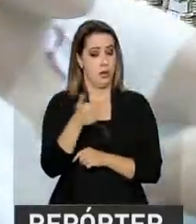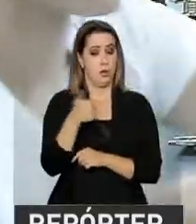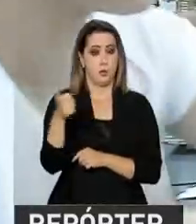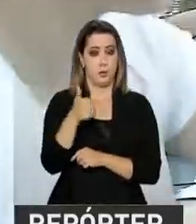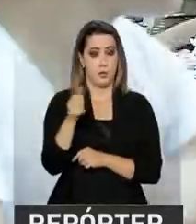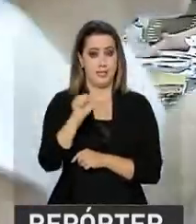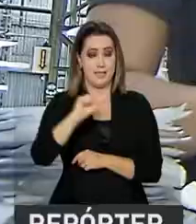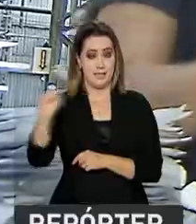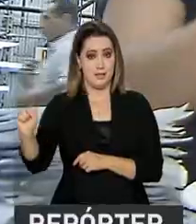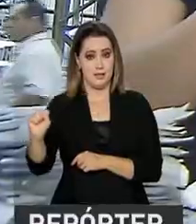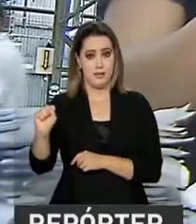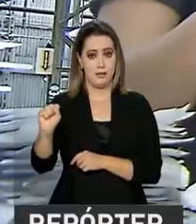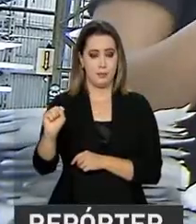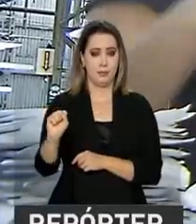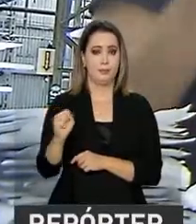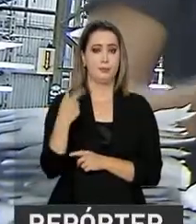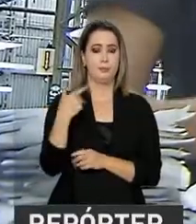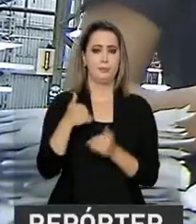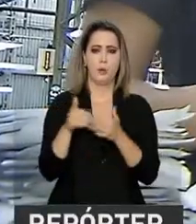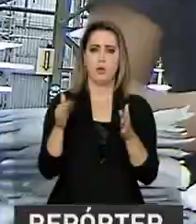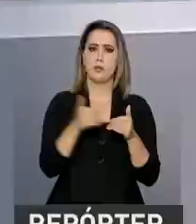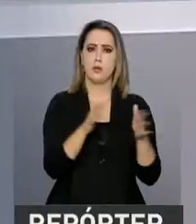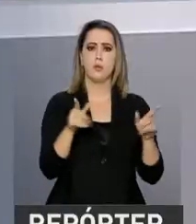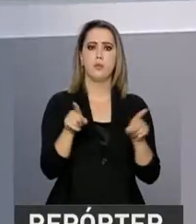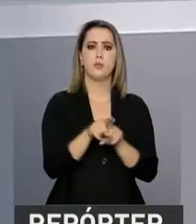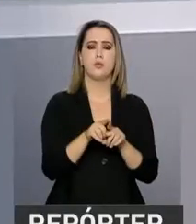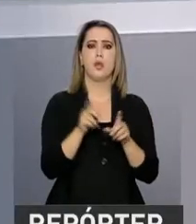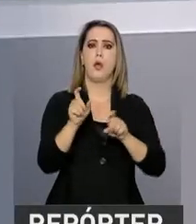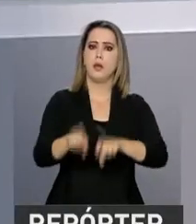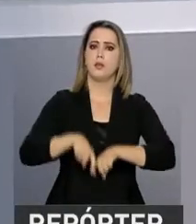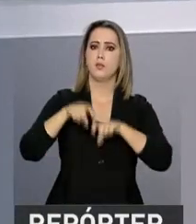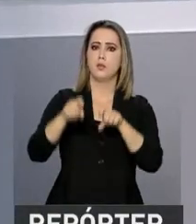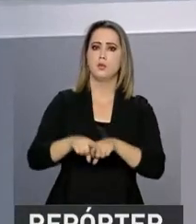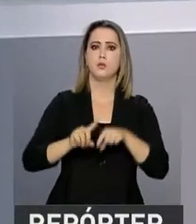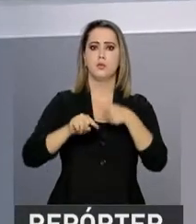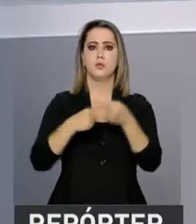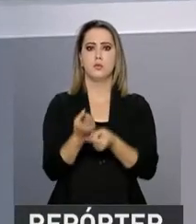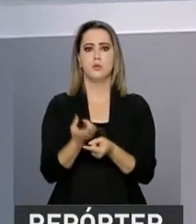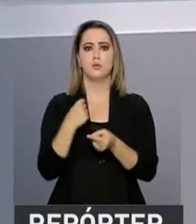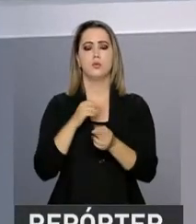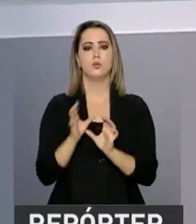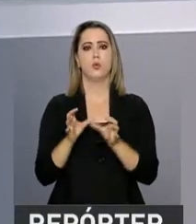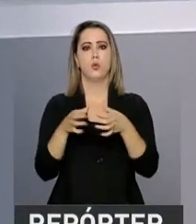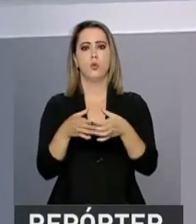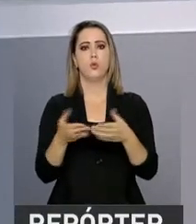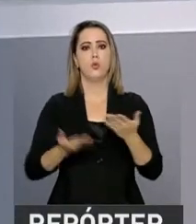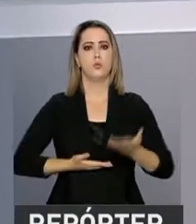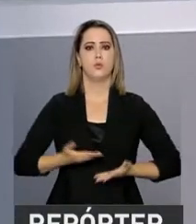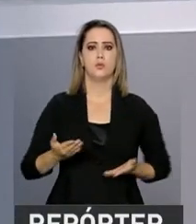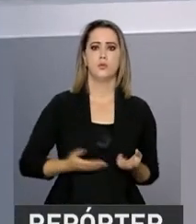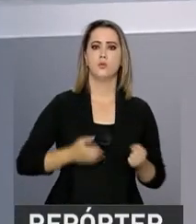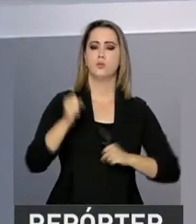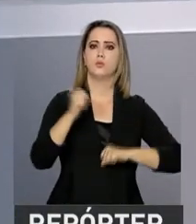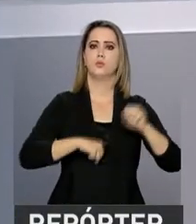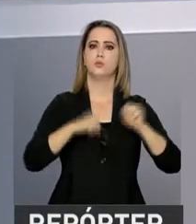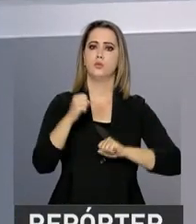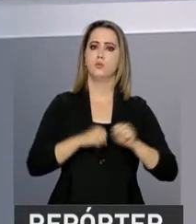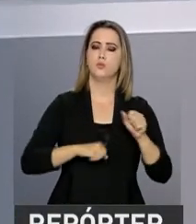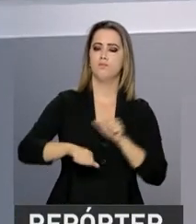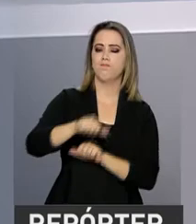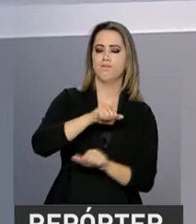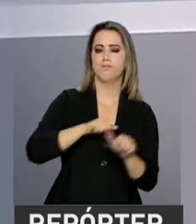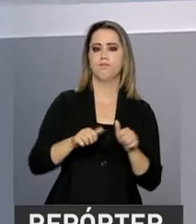os setores que mais abriram postos de trabalho foram agricultura seguida pelos setores de serviços e indústria da